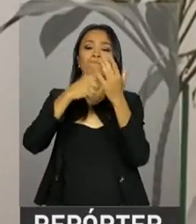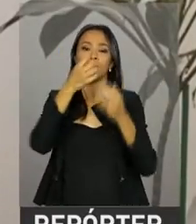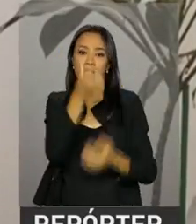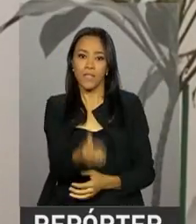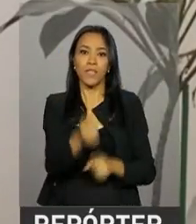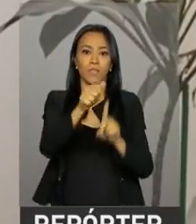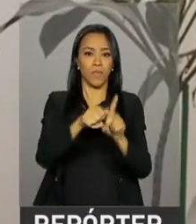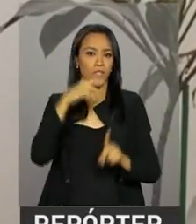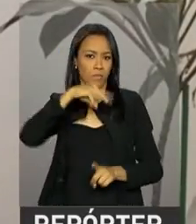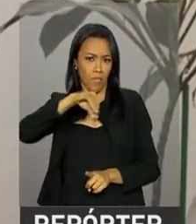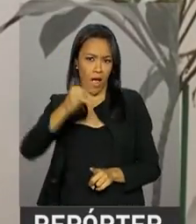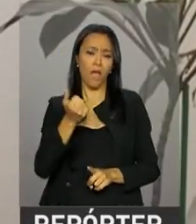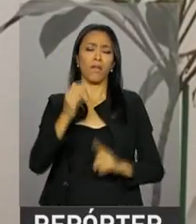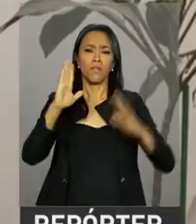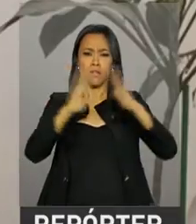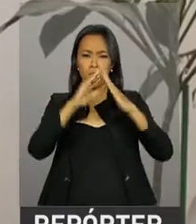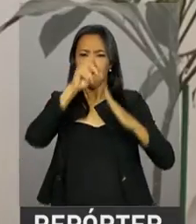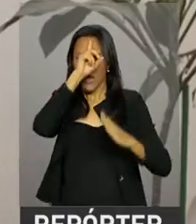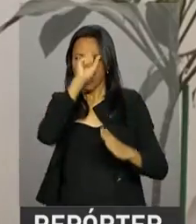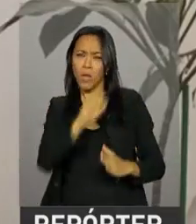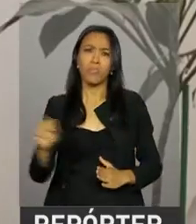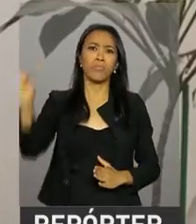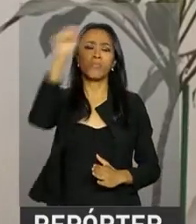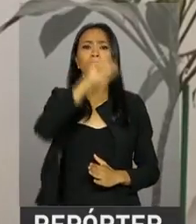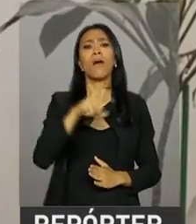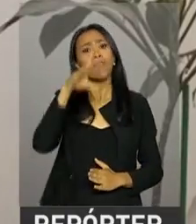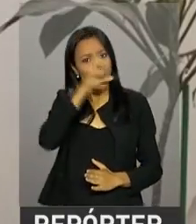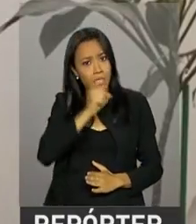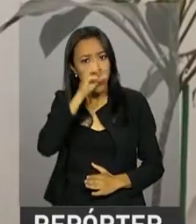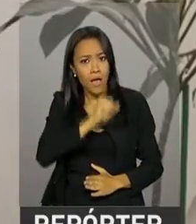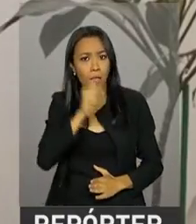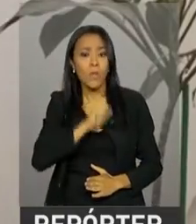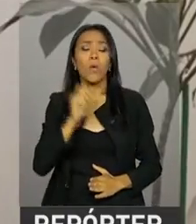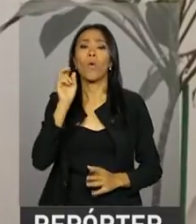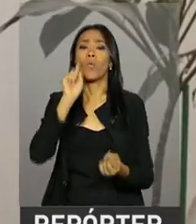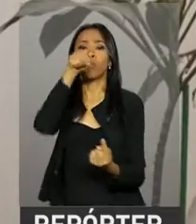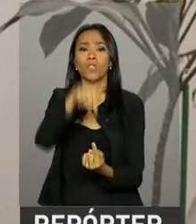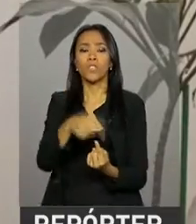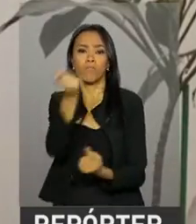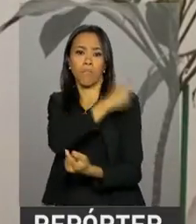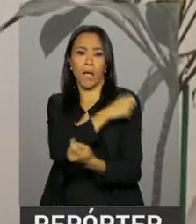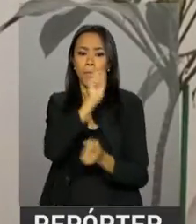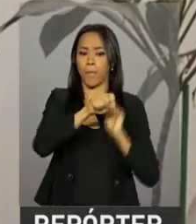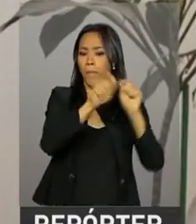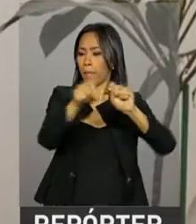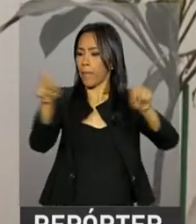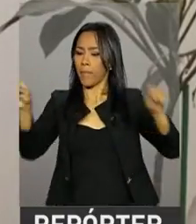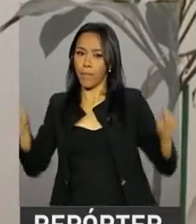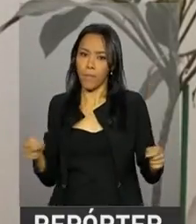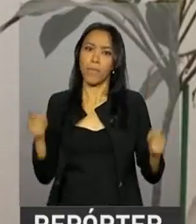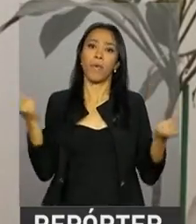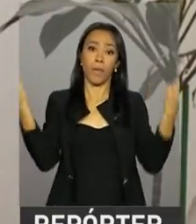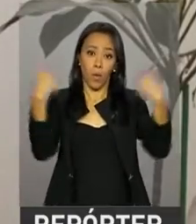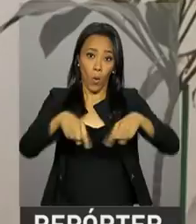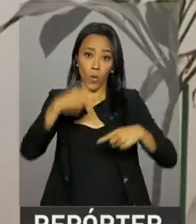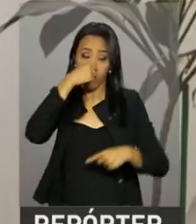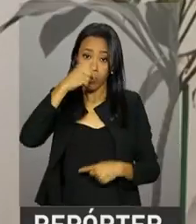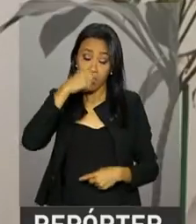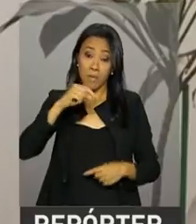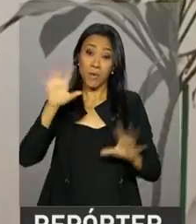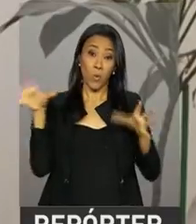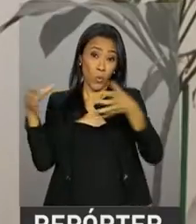postos de saúde de todo o país devem abrir as portas para imunizar a população contra a doença serão vacinados apenas grupos prioritários